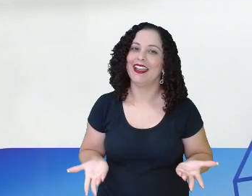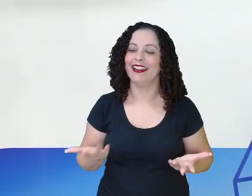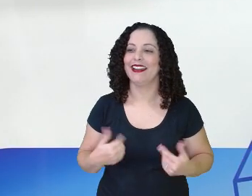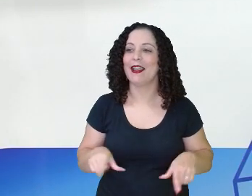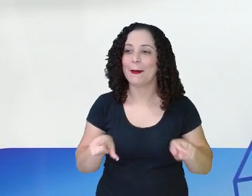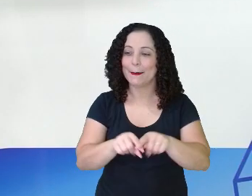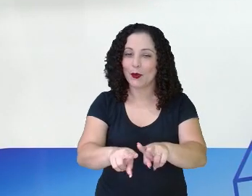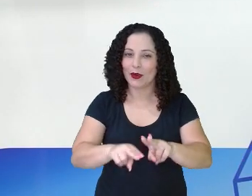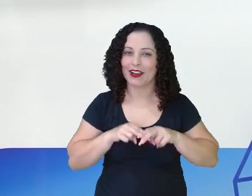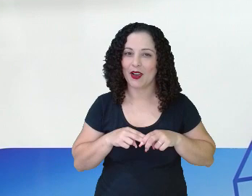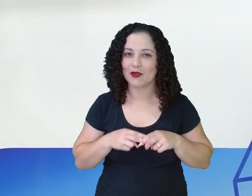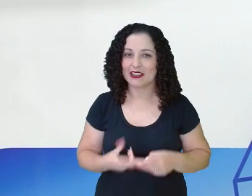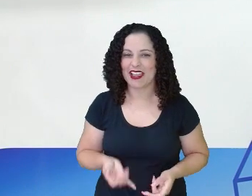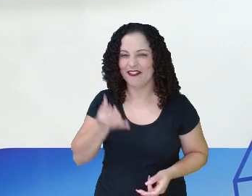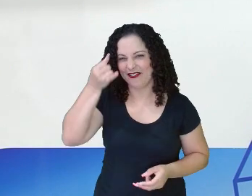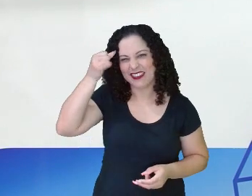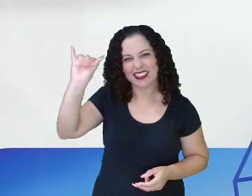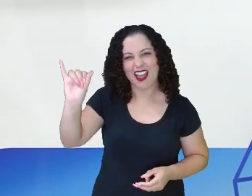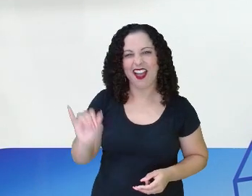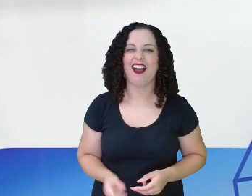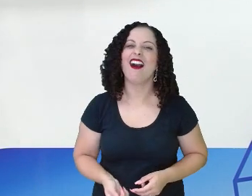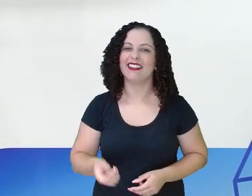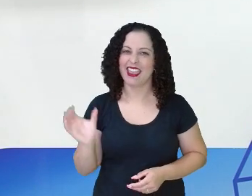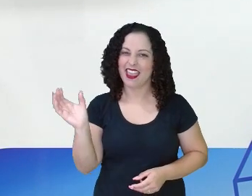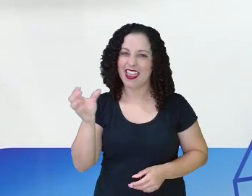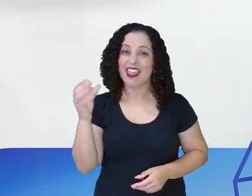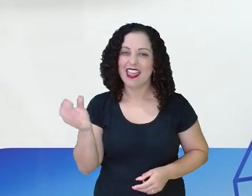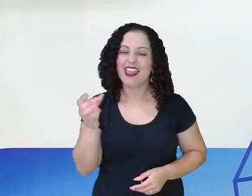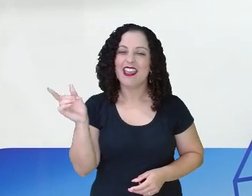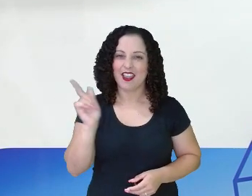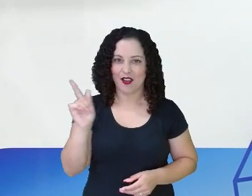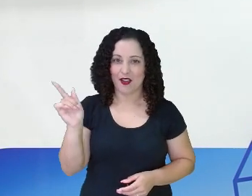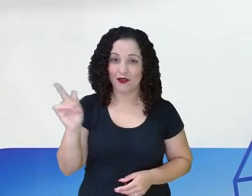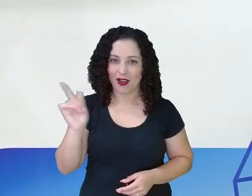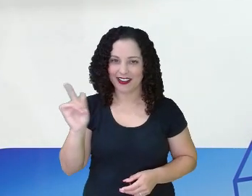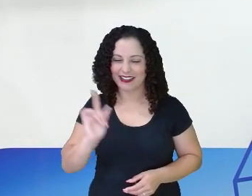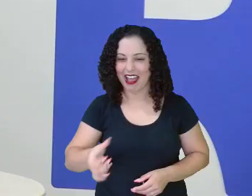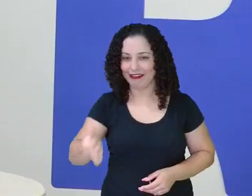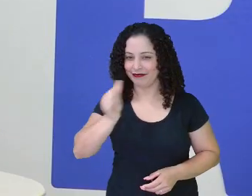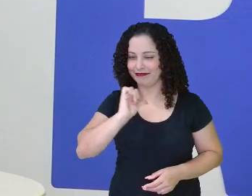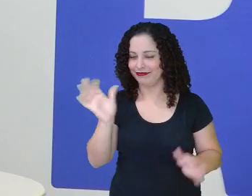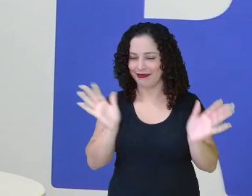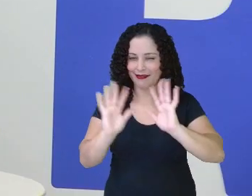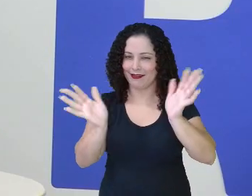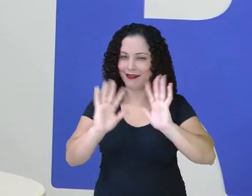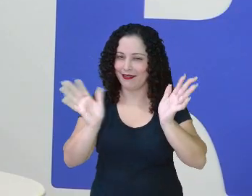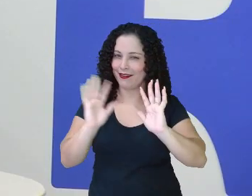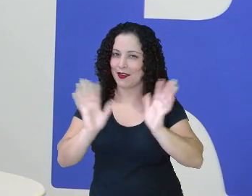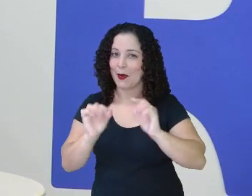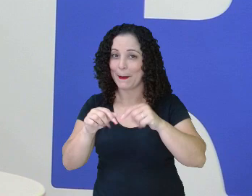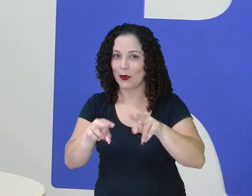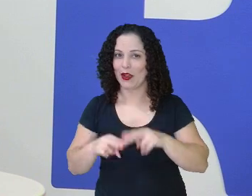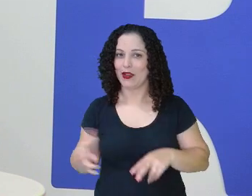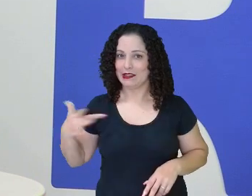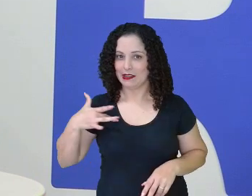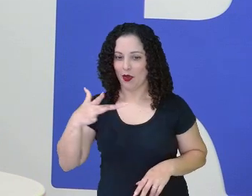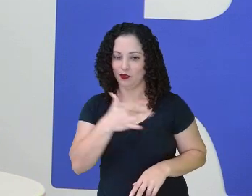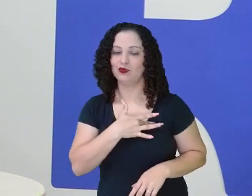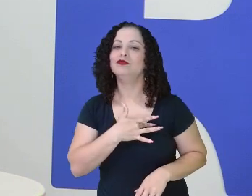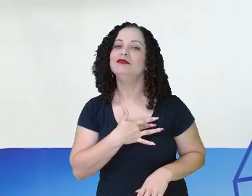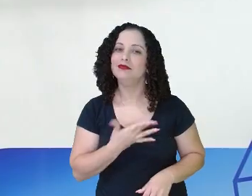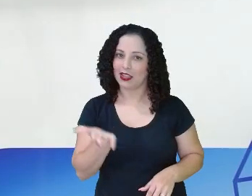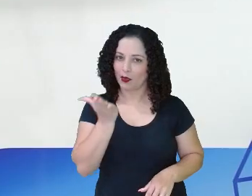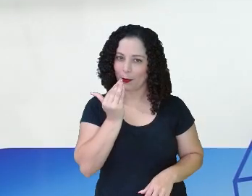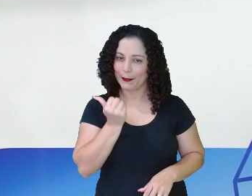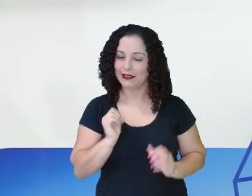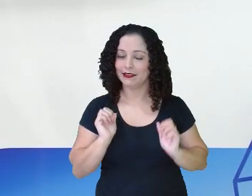para aliviar a questão, para a professora Abigail, né, não me desafiar novamente com relação à alimentação saudável, não é